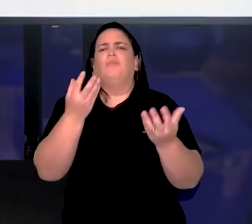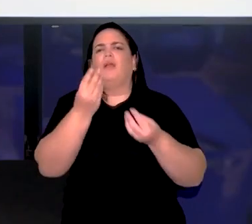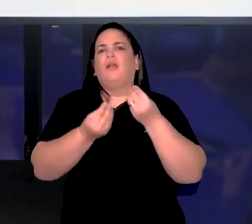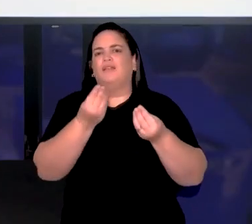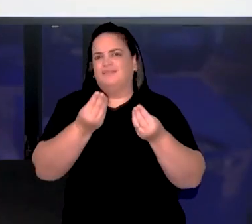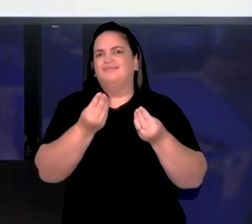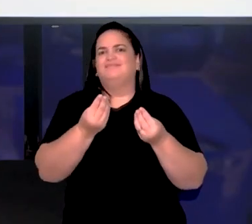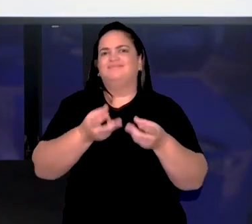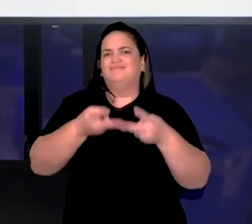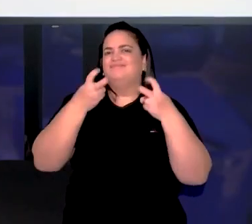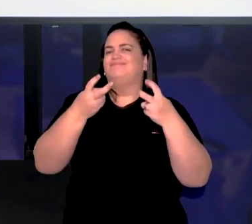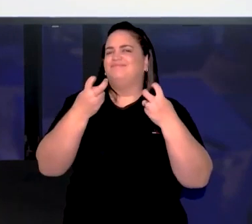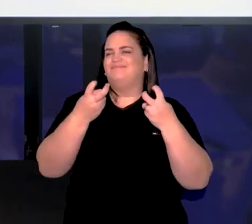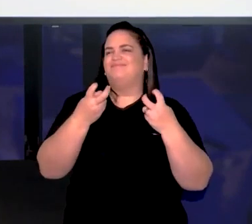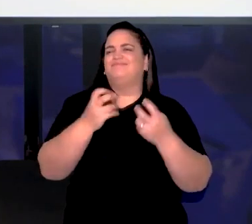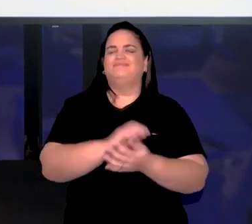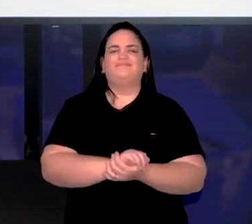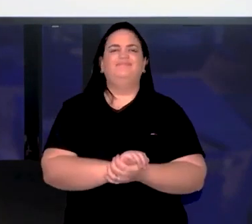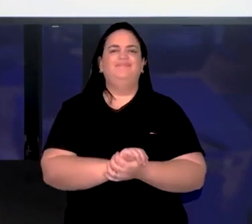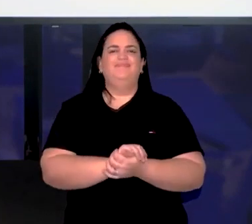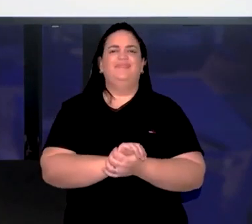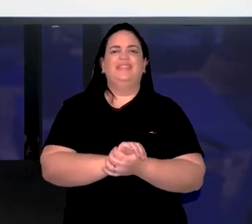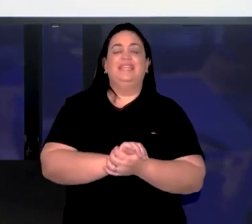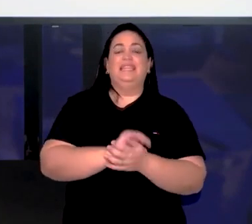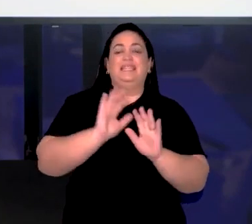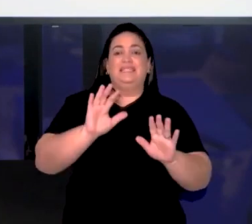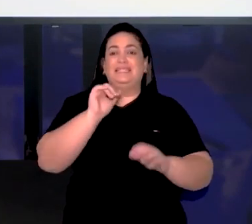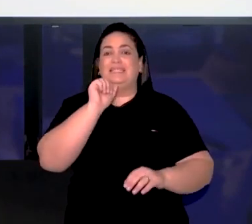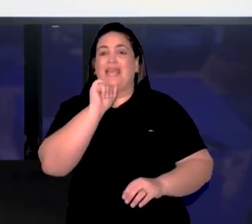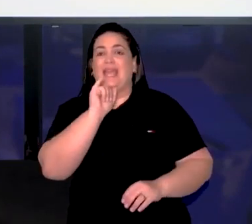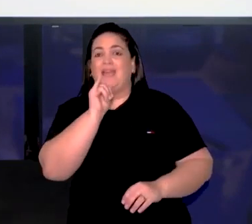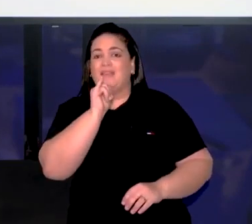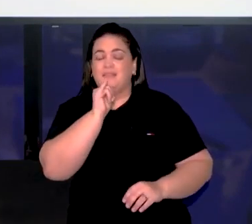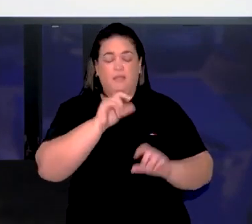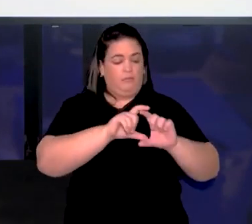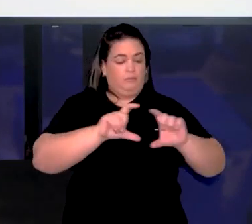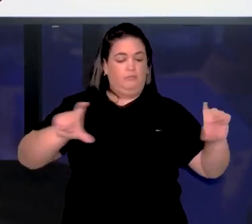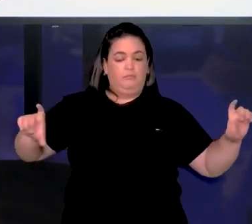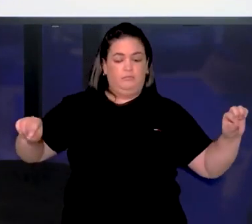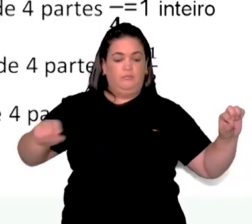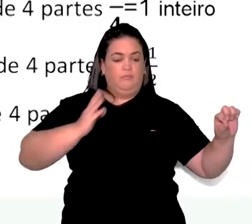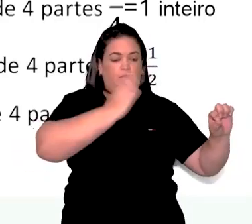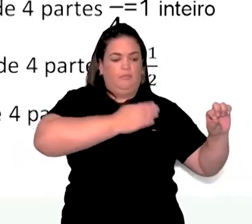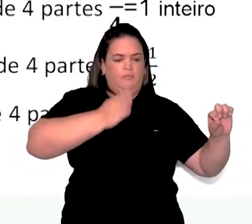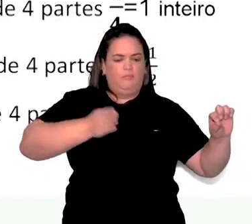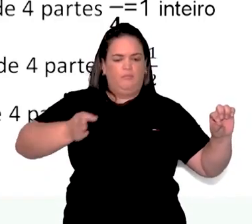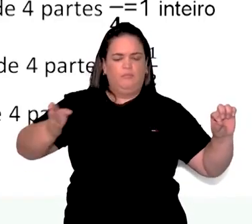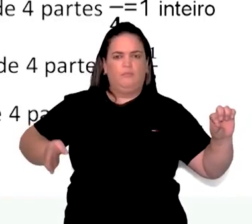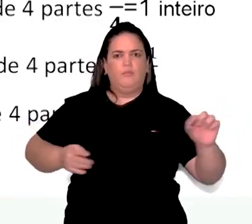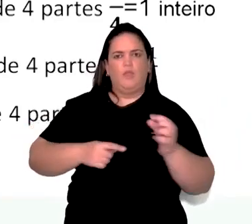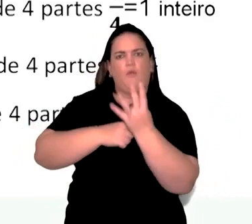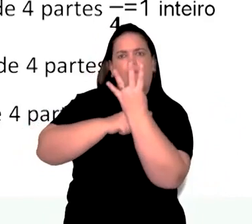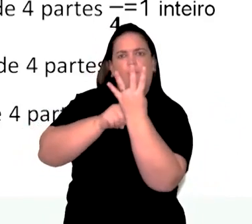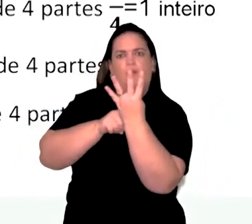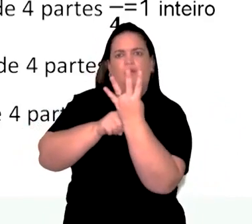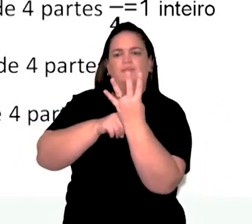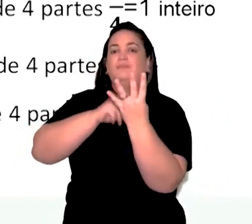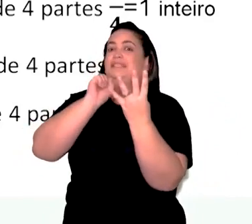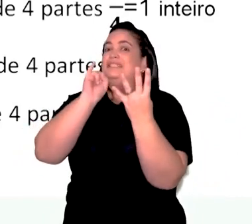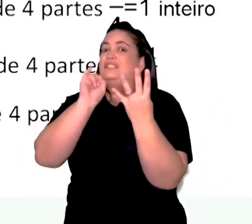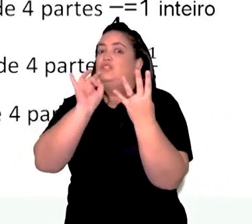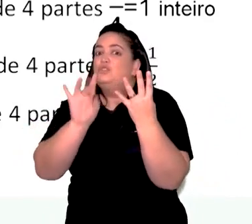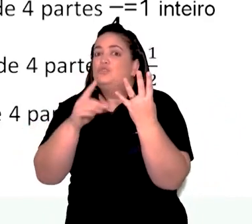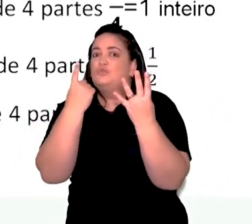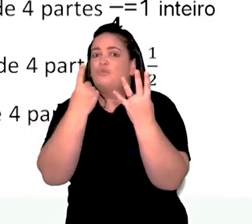Ah, e se eu pintar apenas uma parte dessas 4? Eu vou ter 1/4. Uma